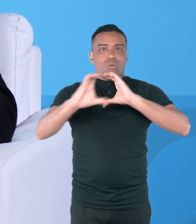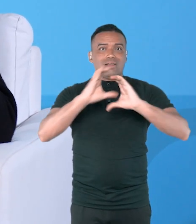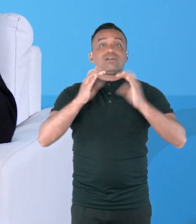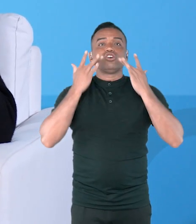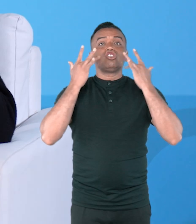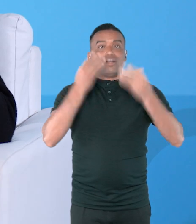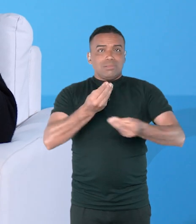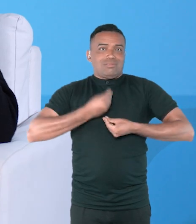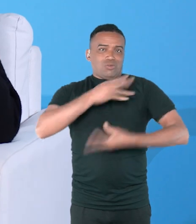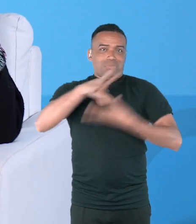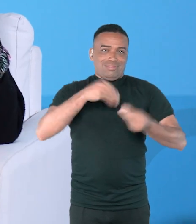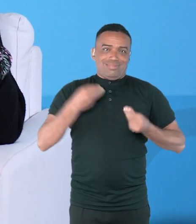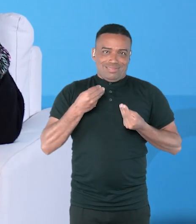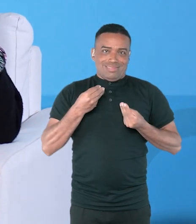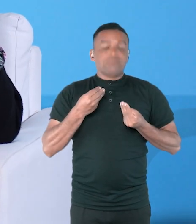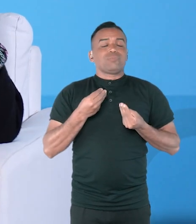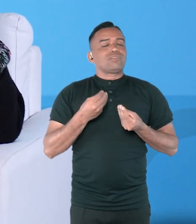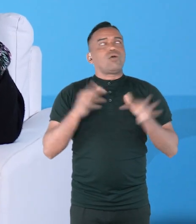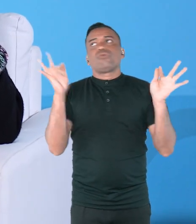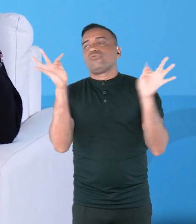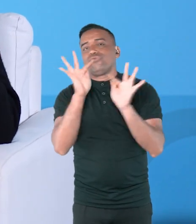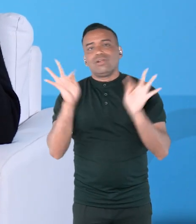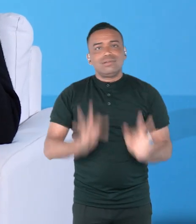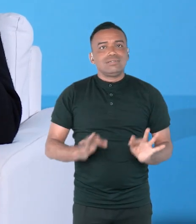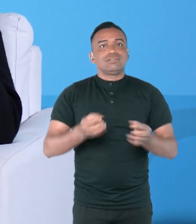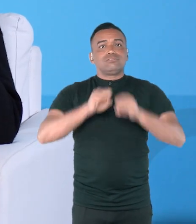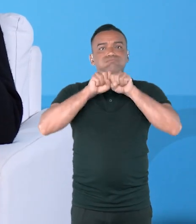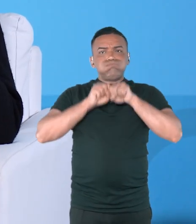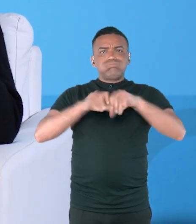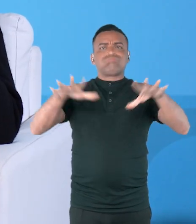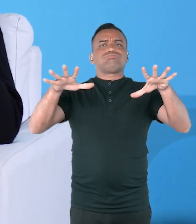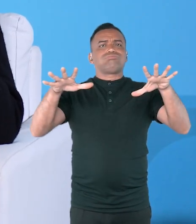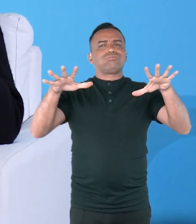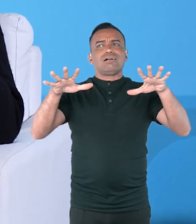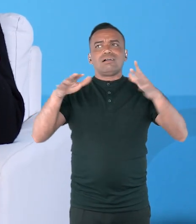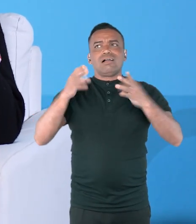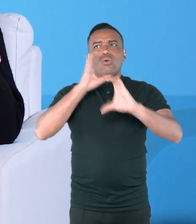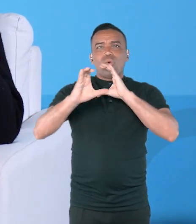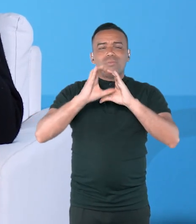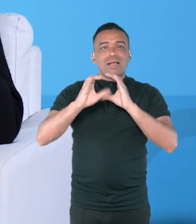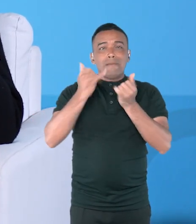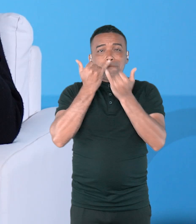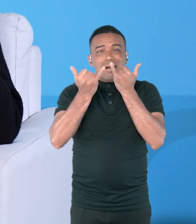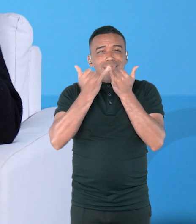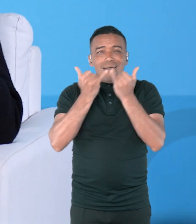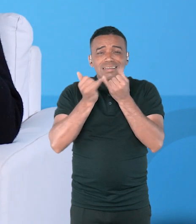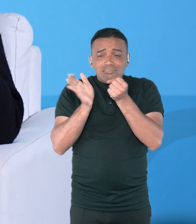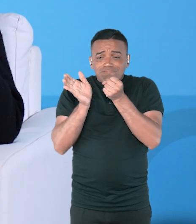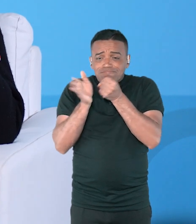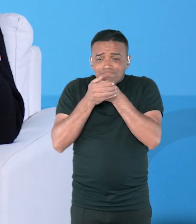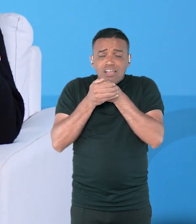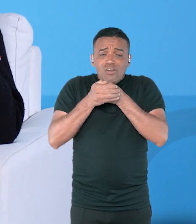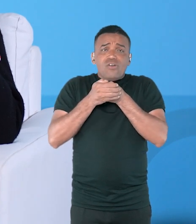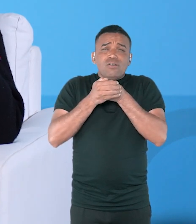o teatro me deu. Eu fico muito feliz de fazer chegar uma coisa que parece